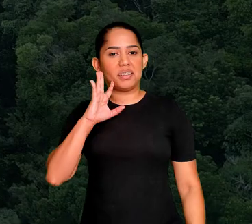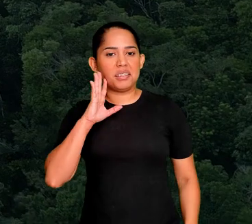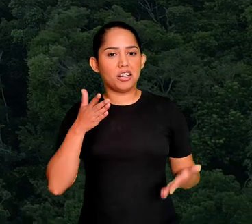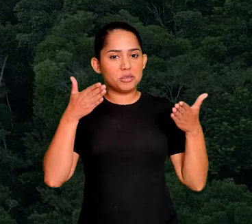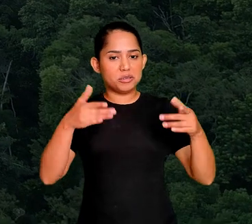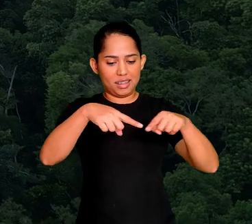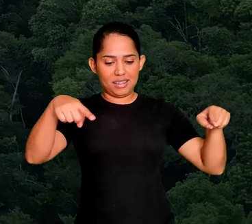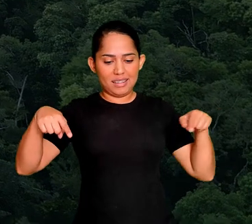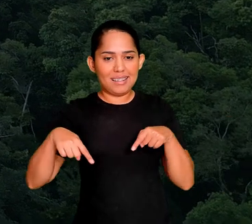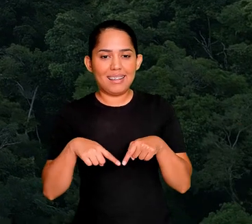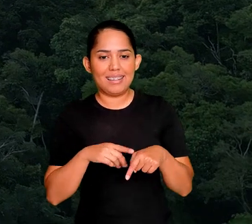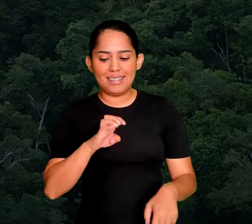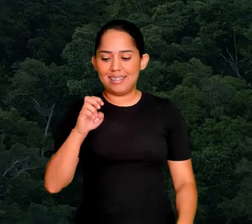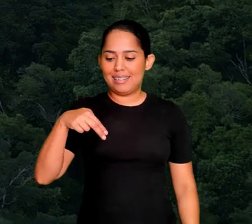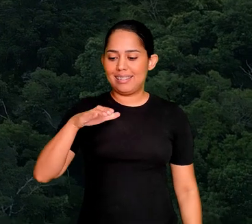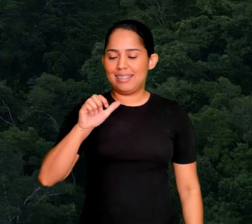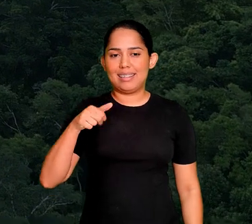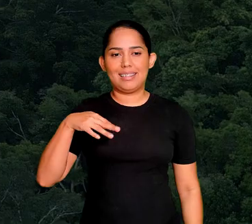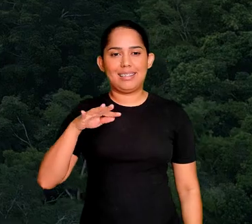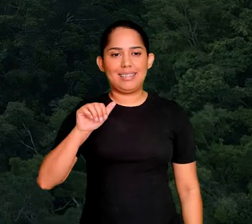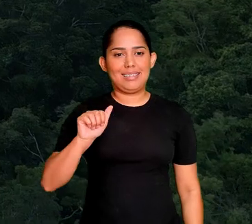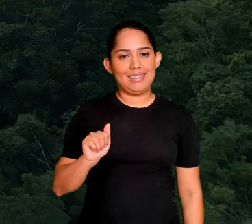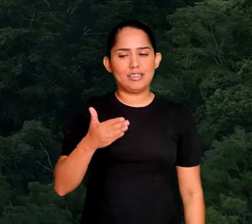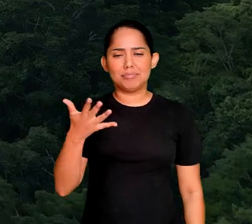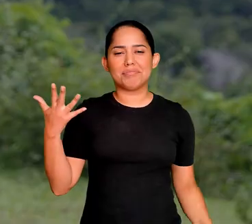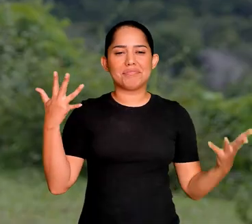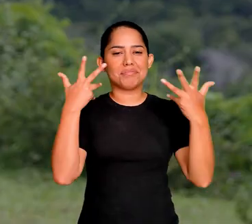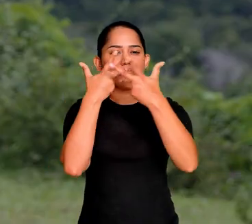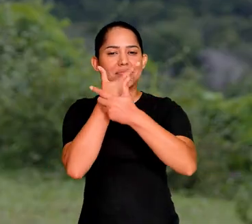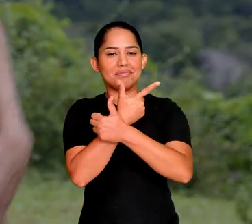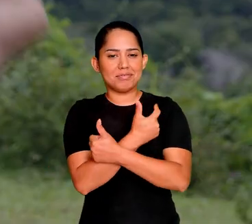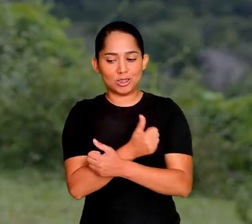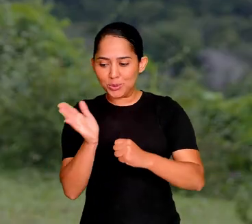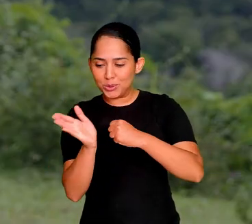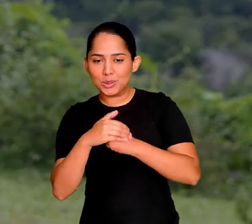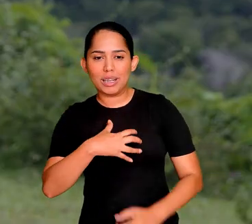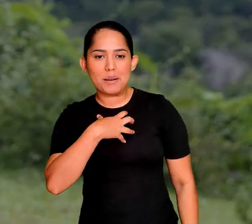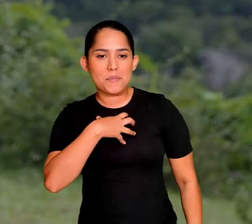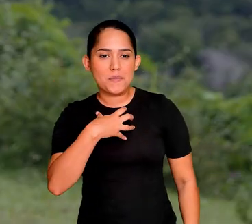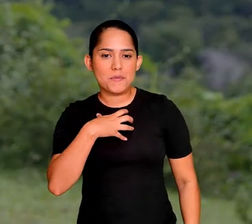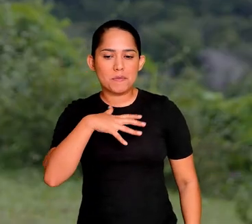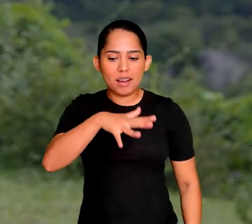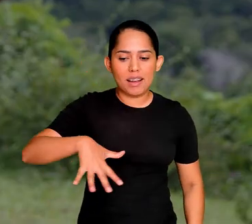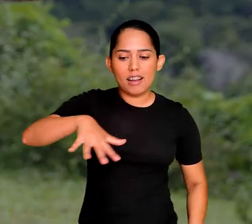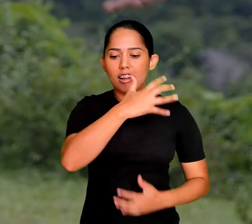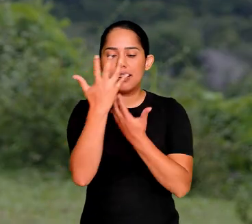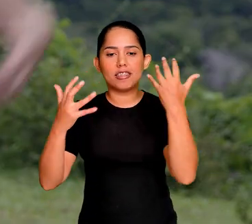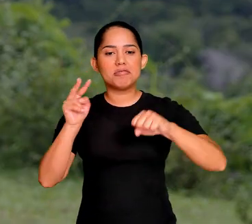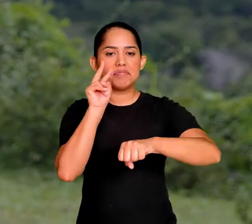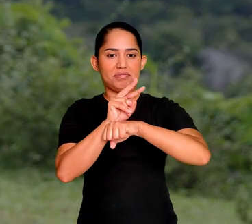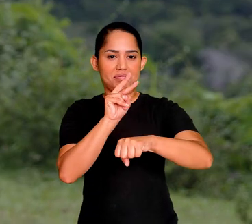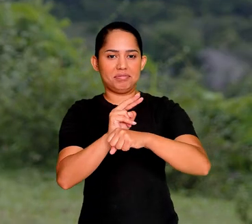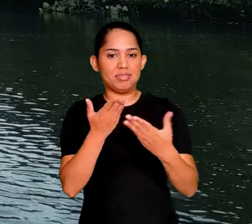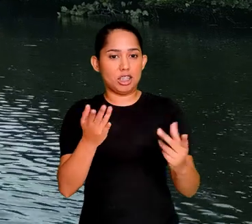Legal, chegamos aqui na Lagoa Encantada, esse paraíso do Brasil, escondido no coração da Bahia, numa área de